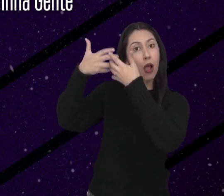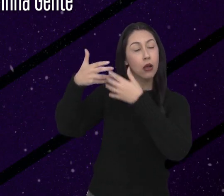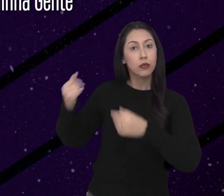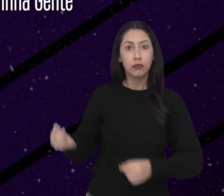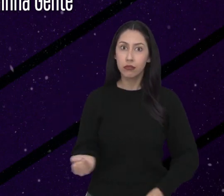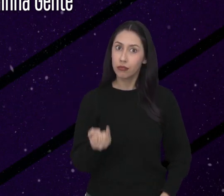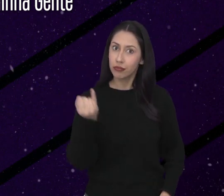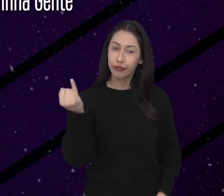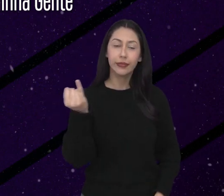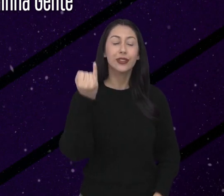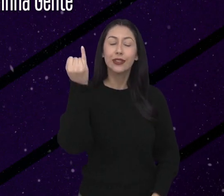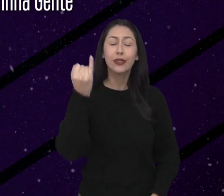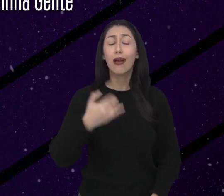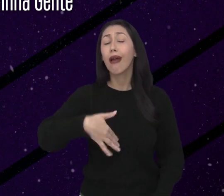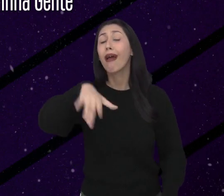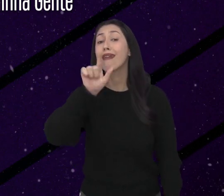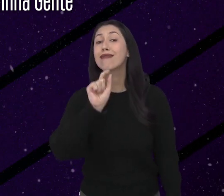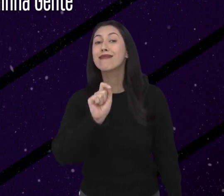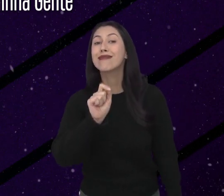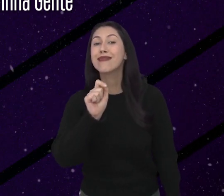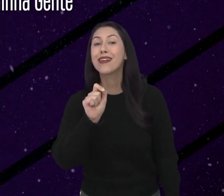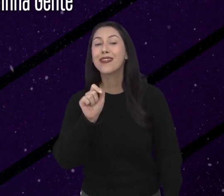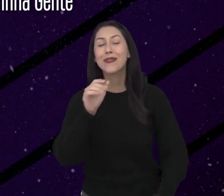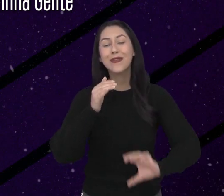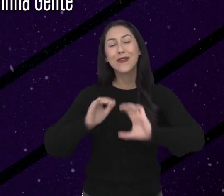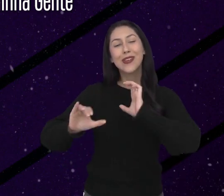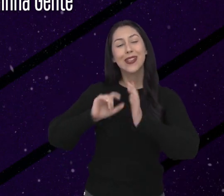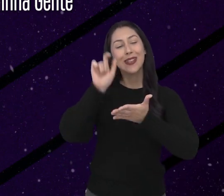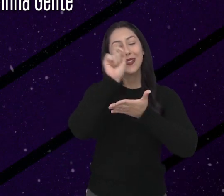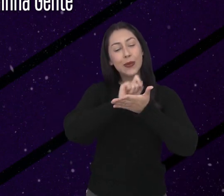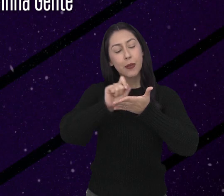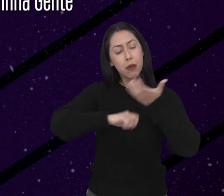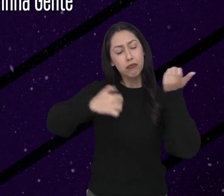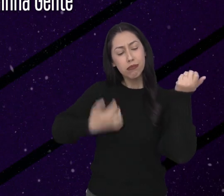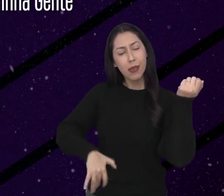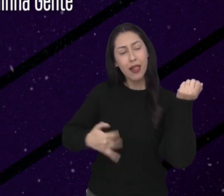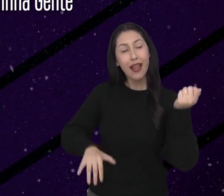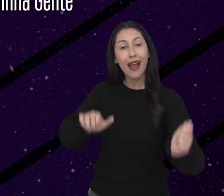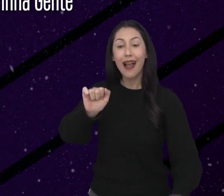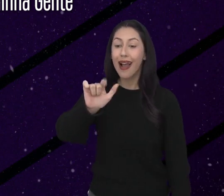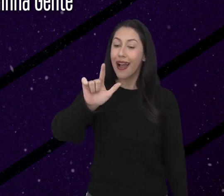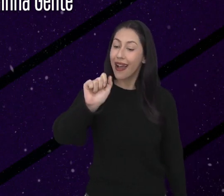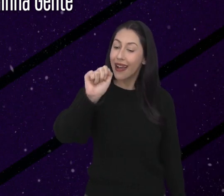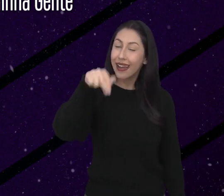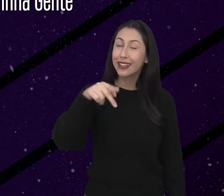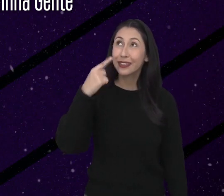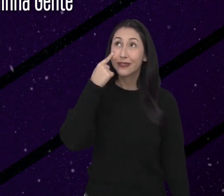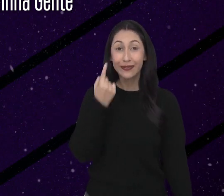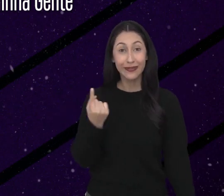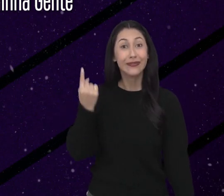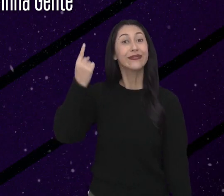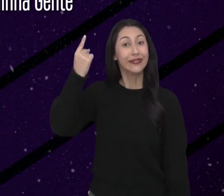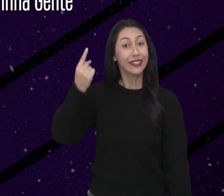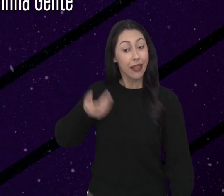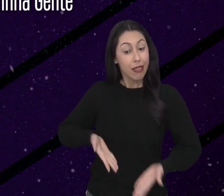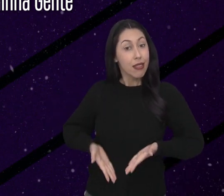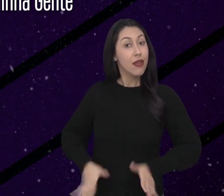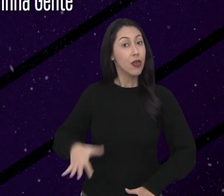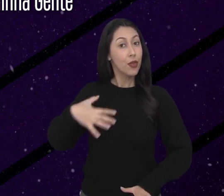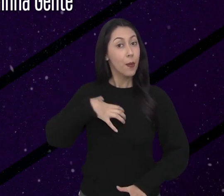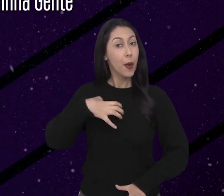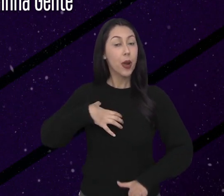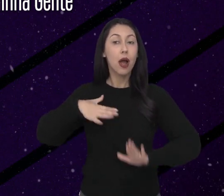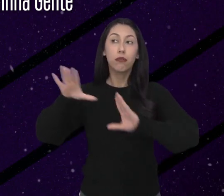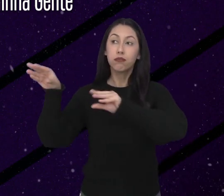importantíssimas eu tô falando do cantor compositor instrumentista Alan Brandão que é natural da Bahia mas que já há alguns